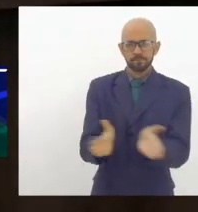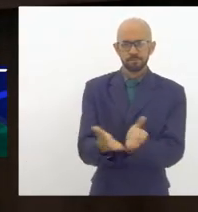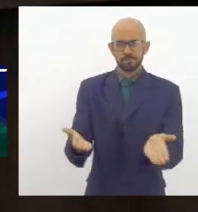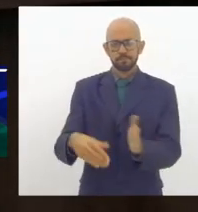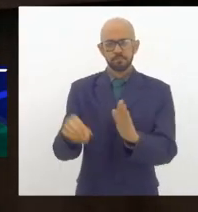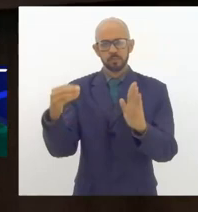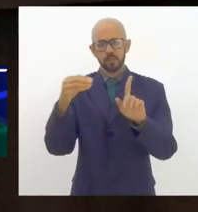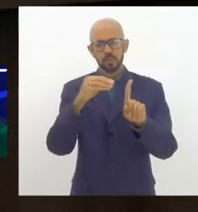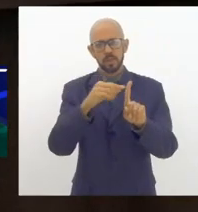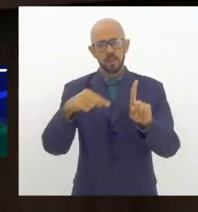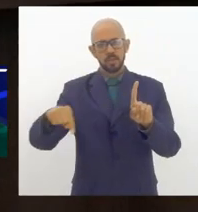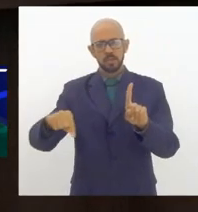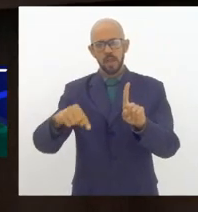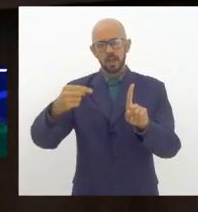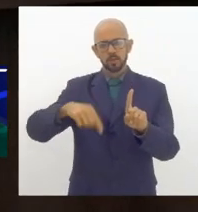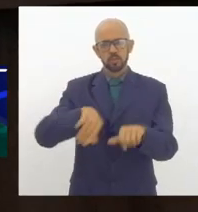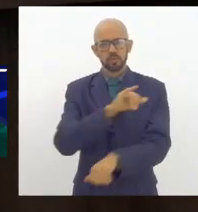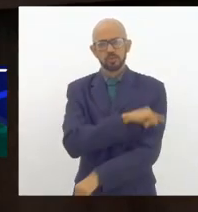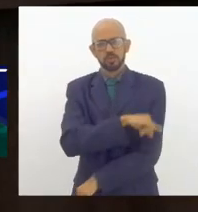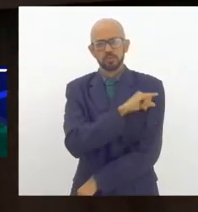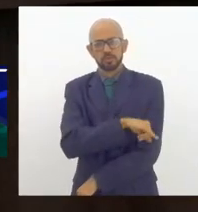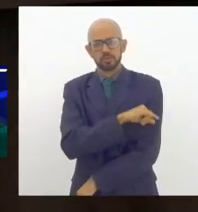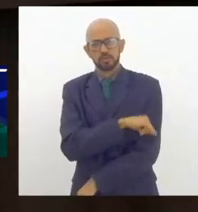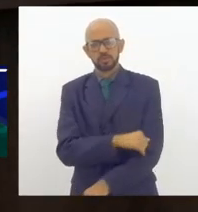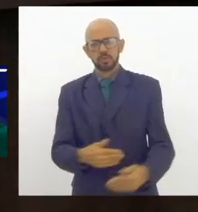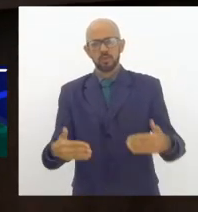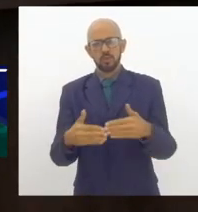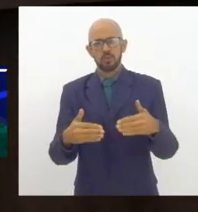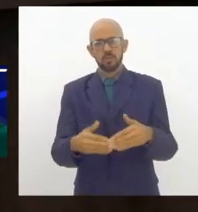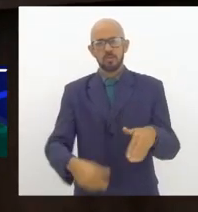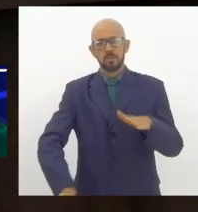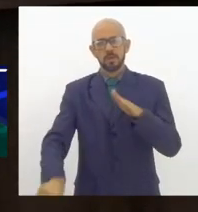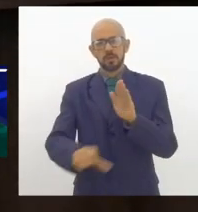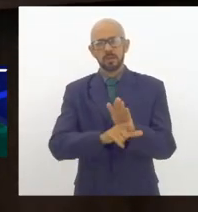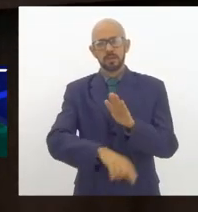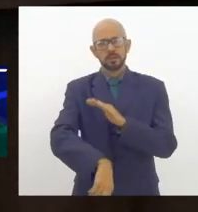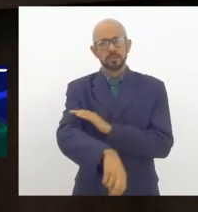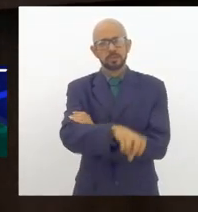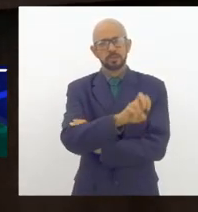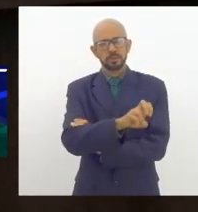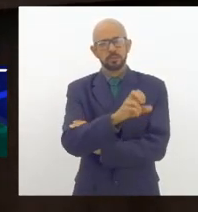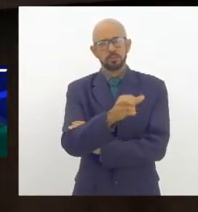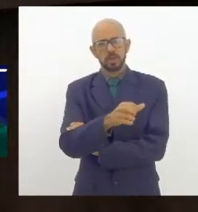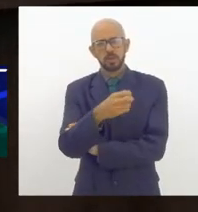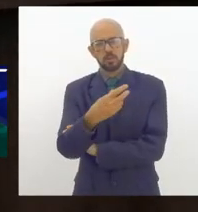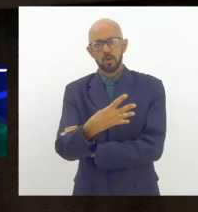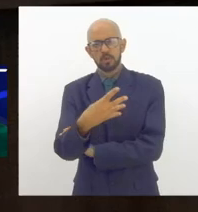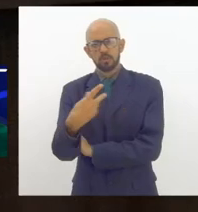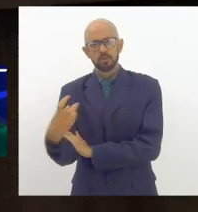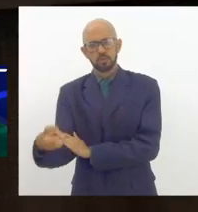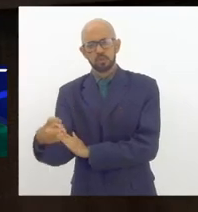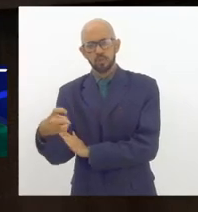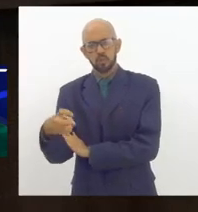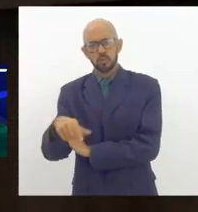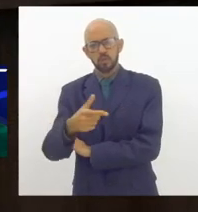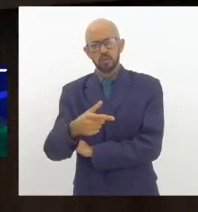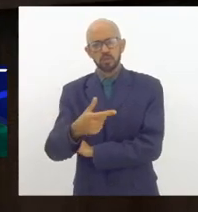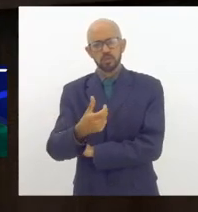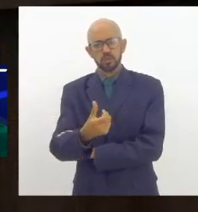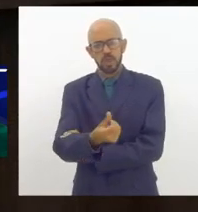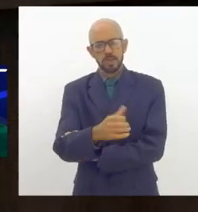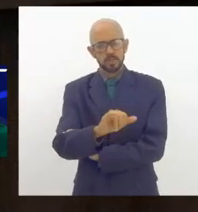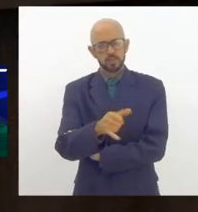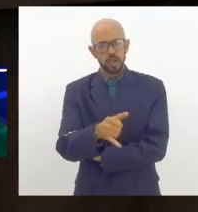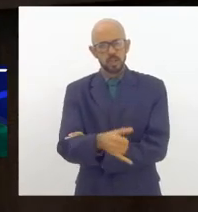do Estado do Rio de Janeiro consolidado pelas leis 5645 pela lei 5645 de Seis de